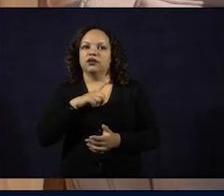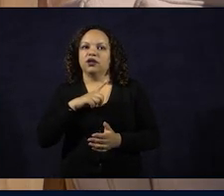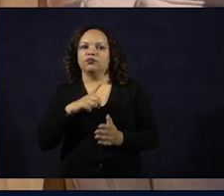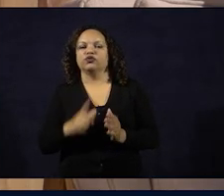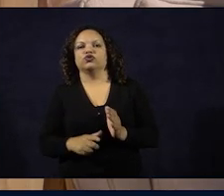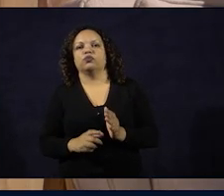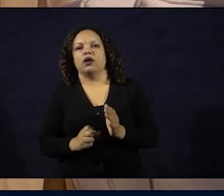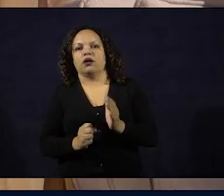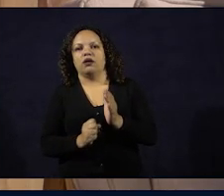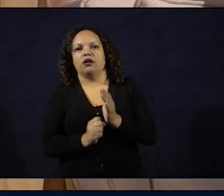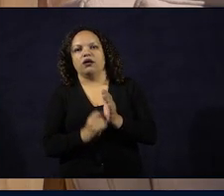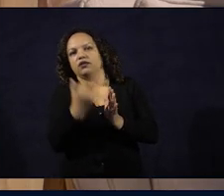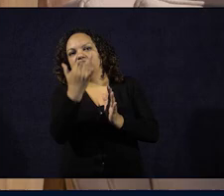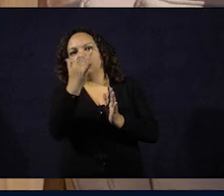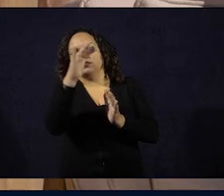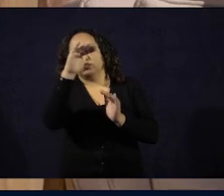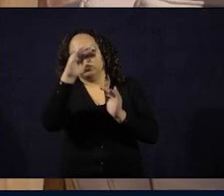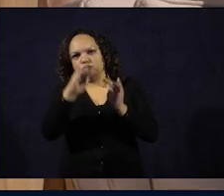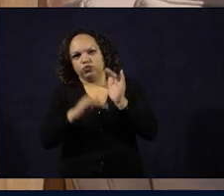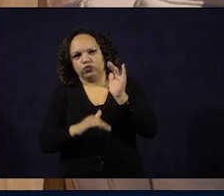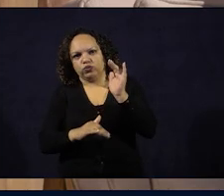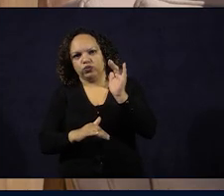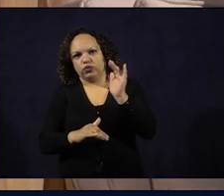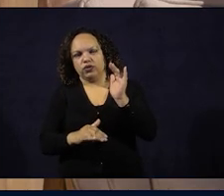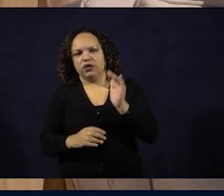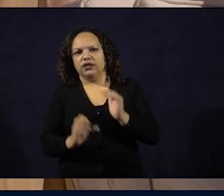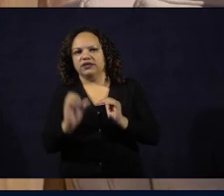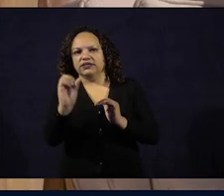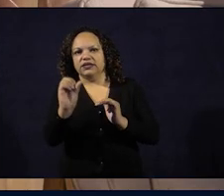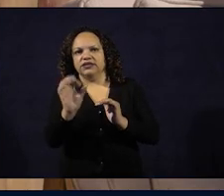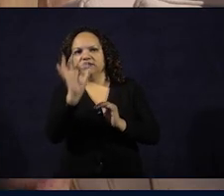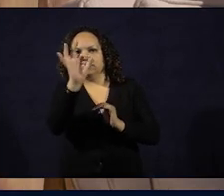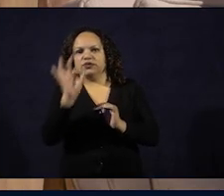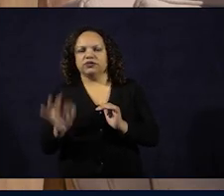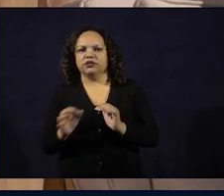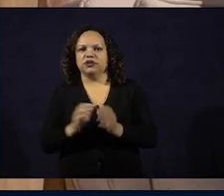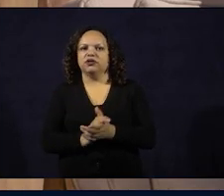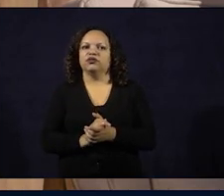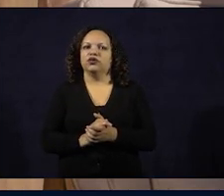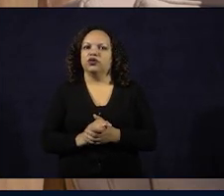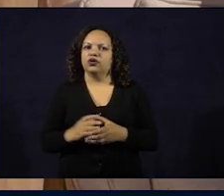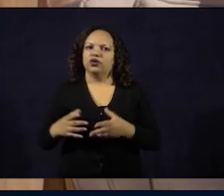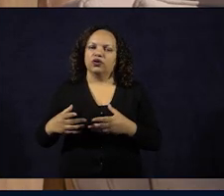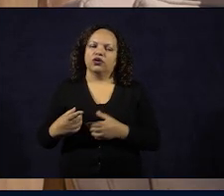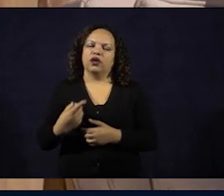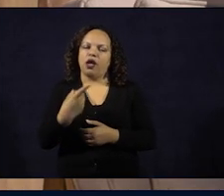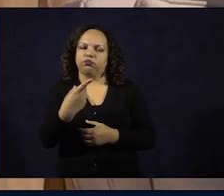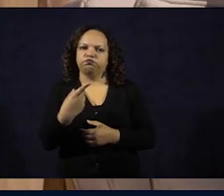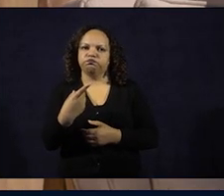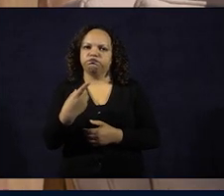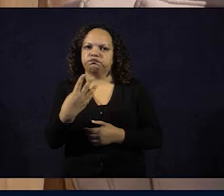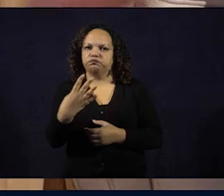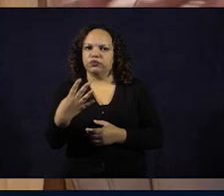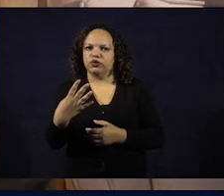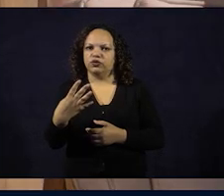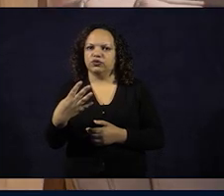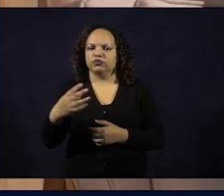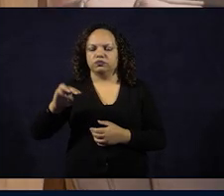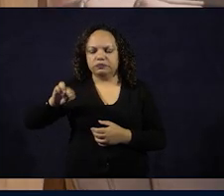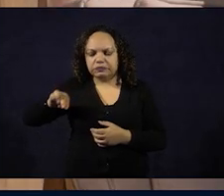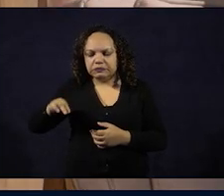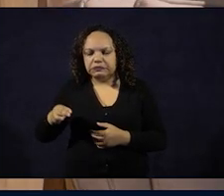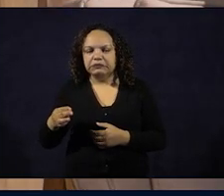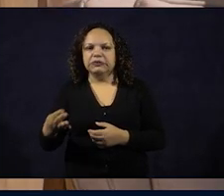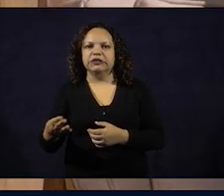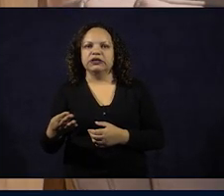inflação controlada, estamos com a inflação abaixo de 6%, superávit fiscal de 14,4 bilhões no ano passado, depois de